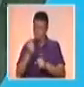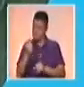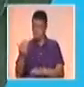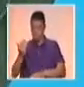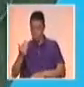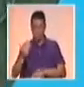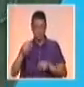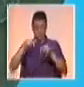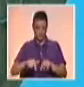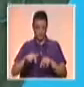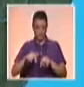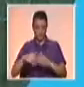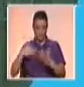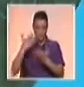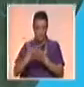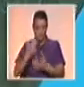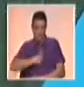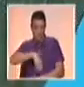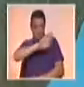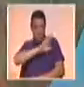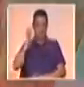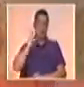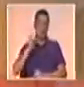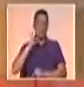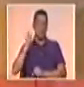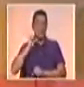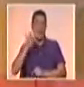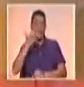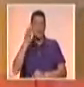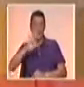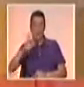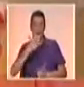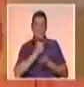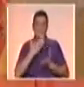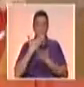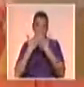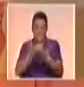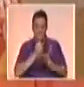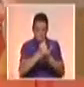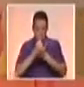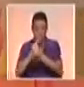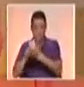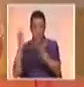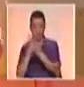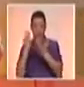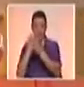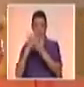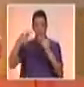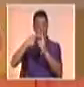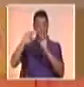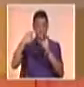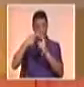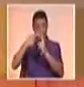tempo, em que encaminhei precisamente para Coimbra ou para Leiria, a tentarem pedir ajuda, junto das escolas que têm a referência, junto dos centros